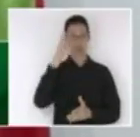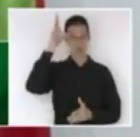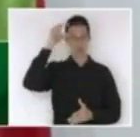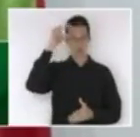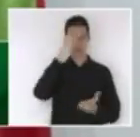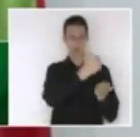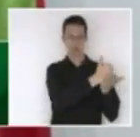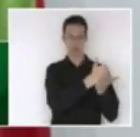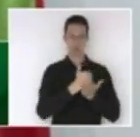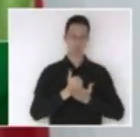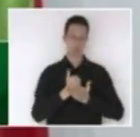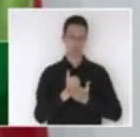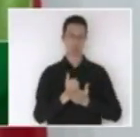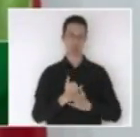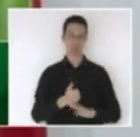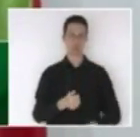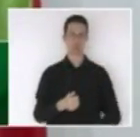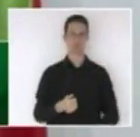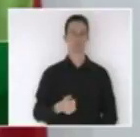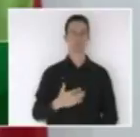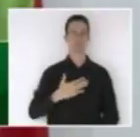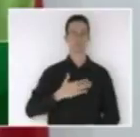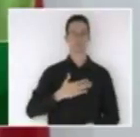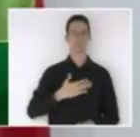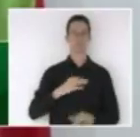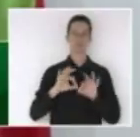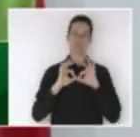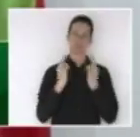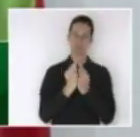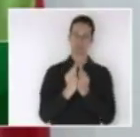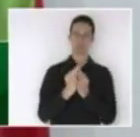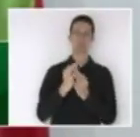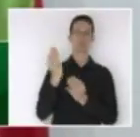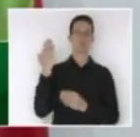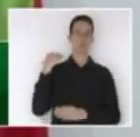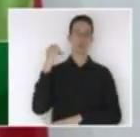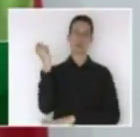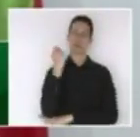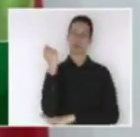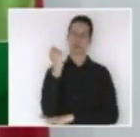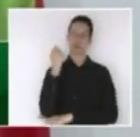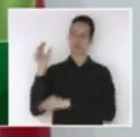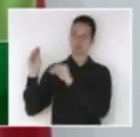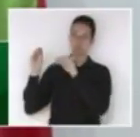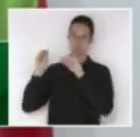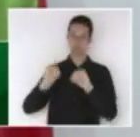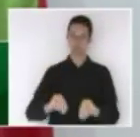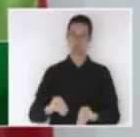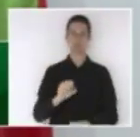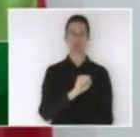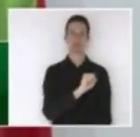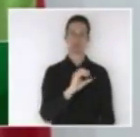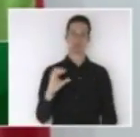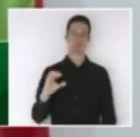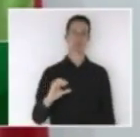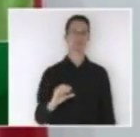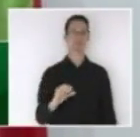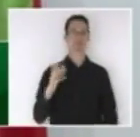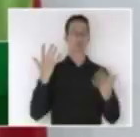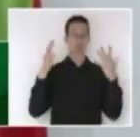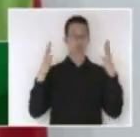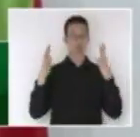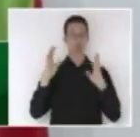Sul e para o oeste de Santa Catarina. Então, cumprimentar, parabenizar a todos que se dedicam, né,